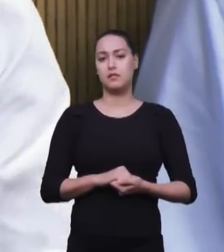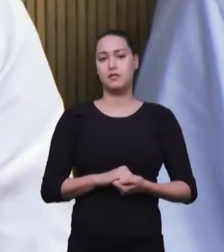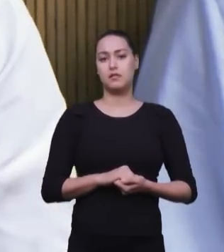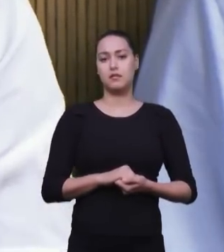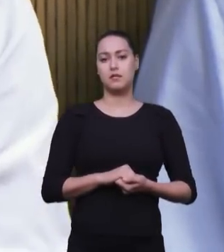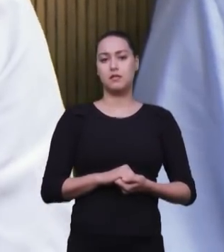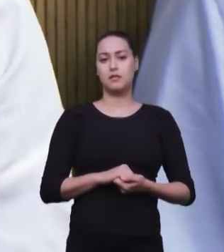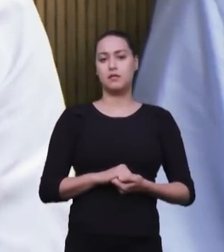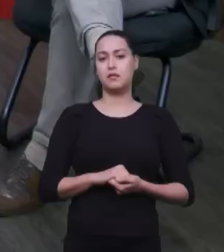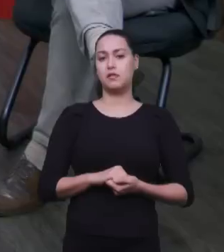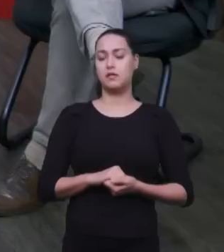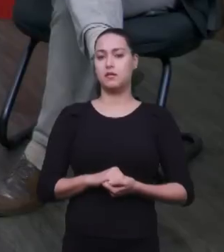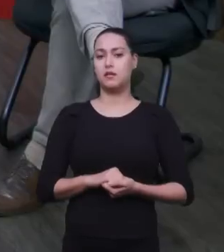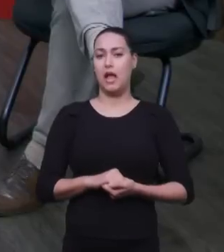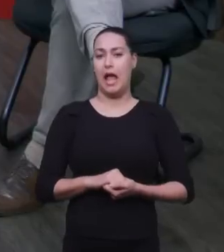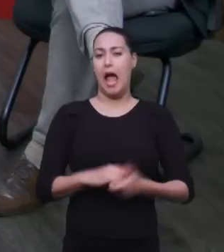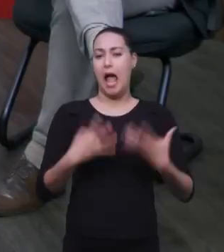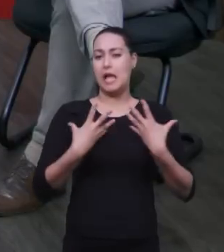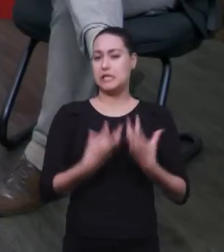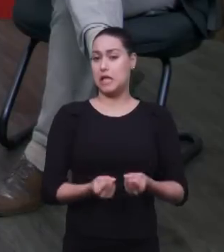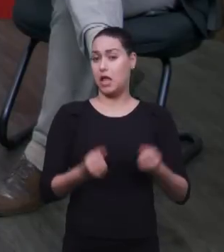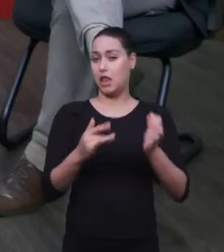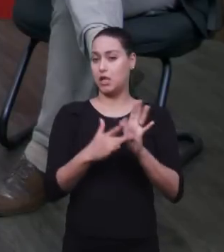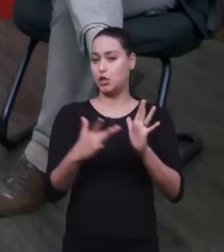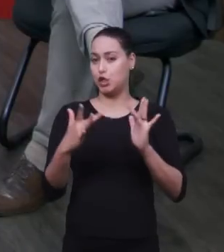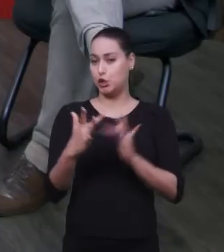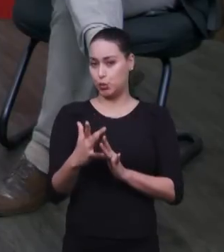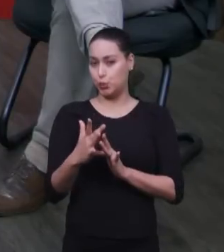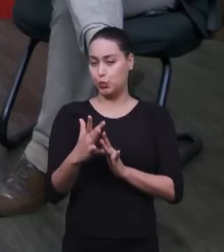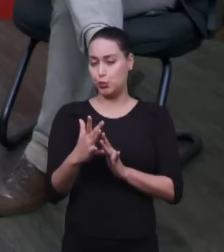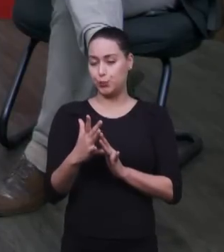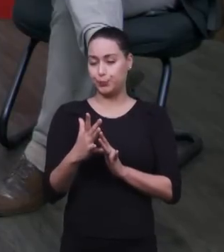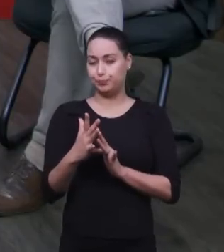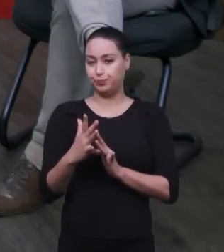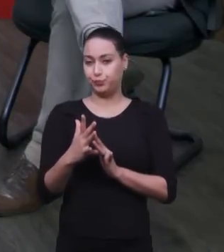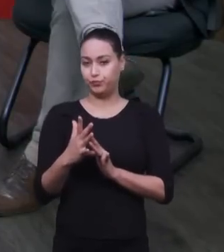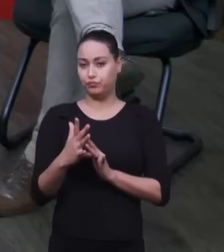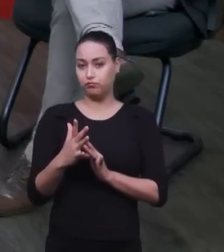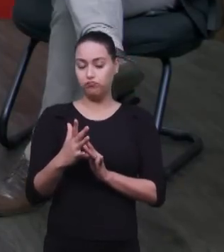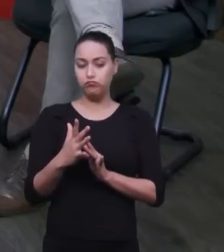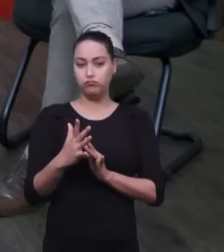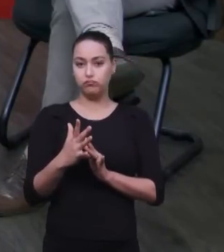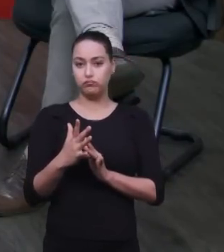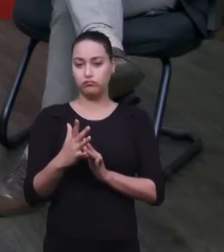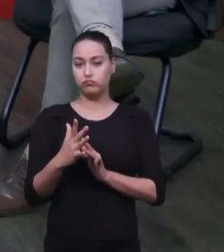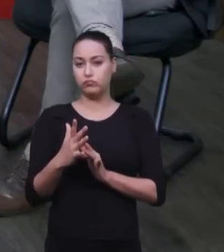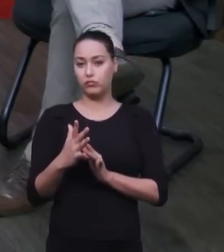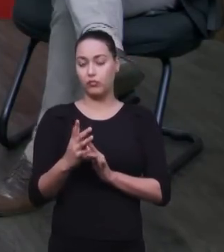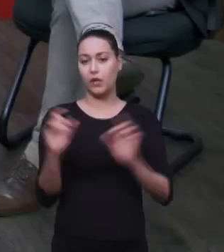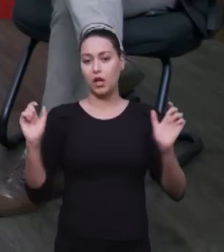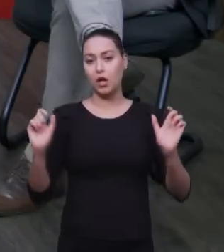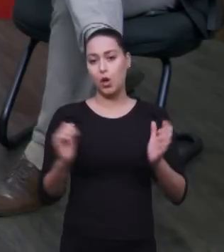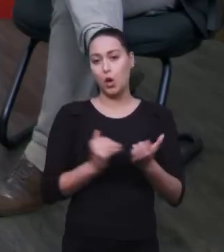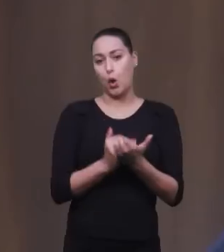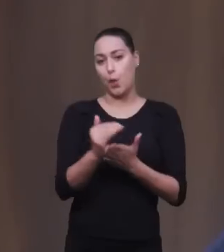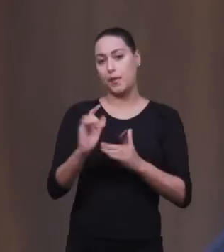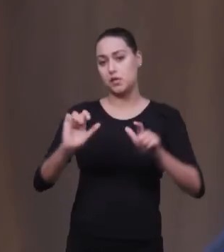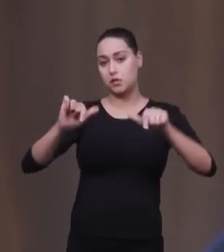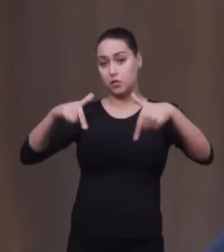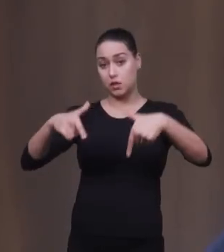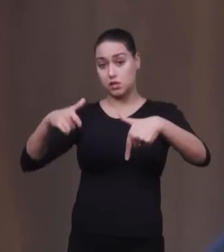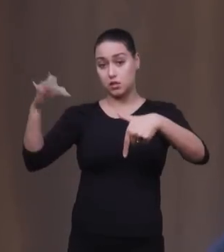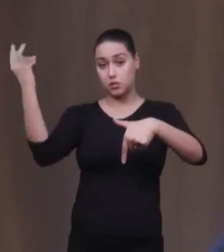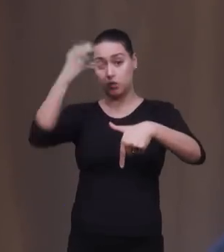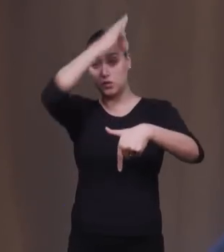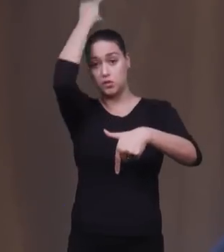fé? Bom, aí a questão de aceitar a Jesus, que inicia com uma operação do